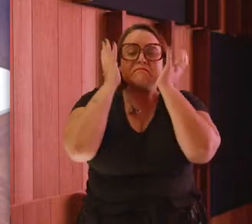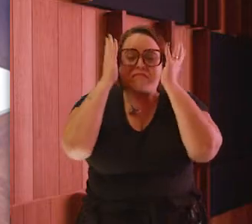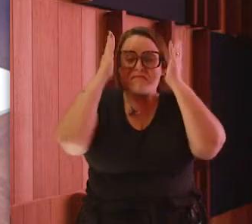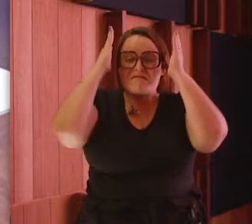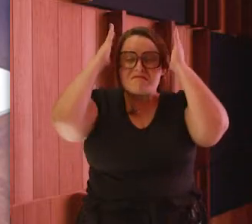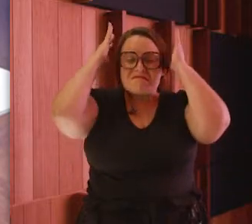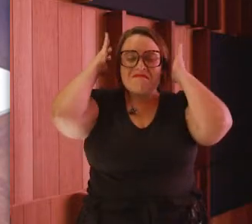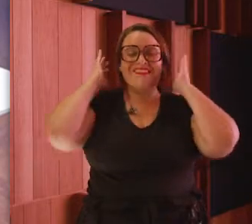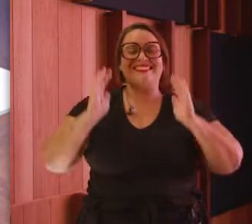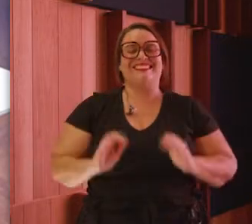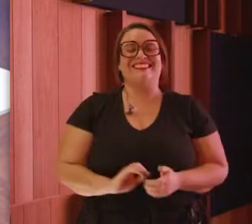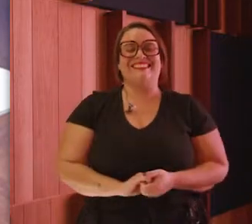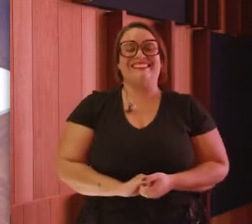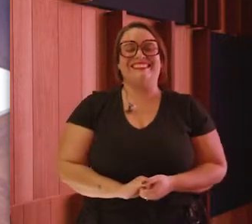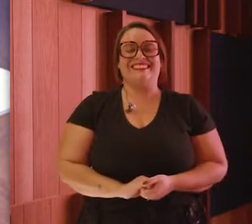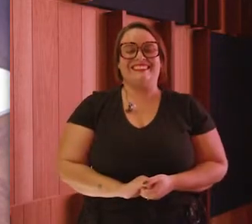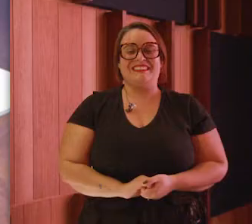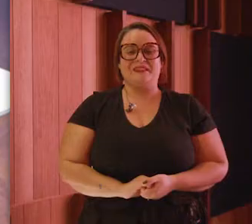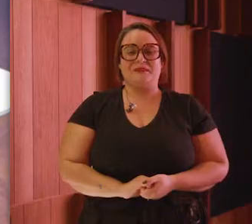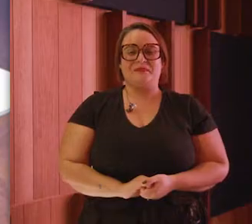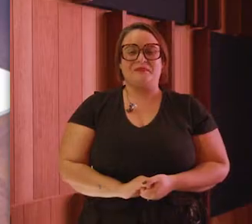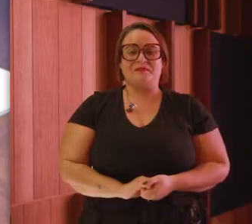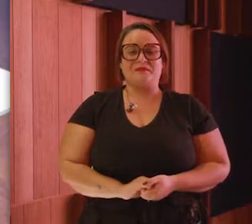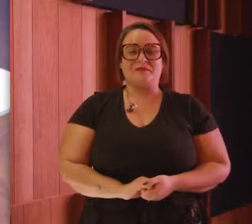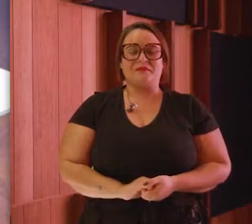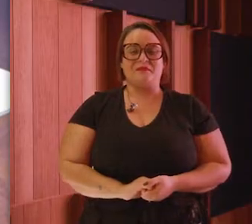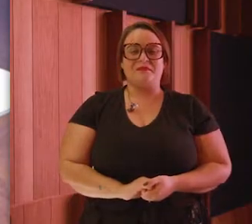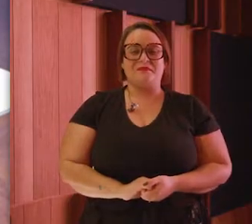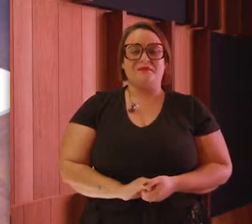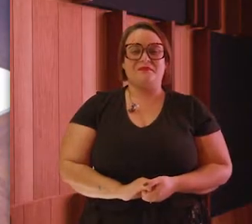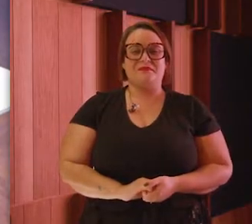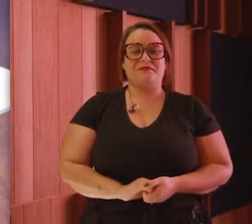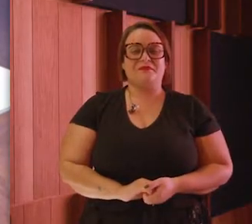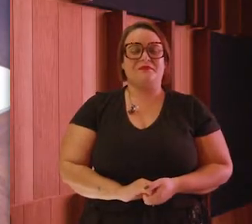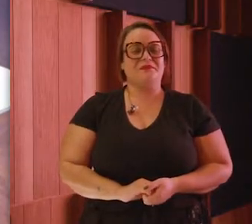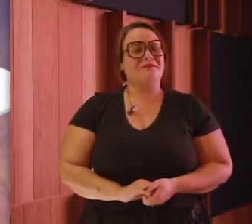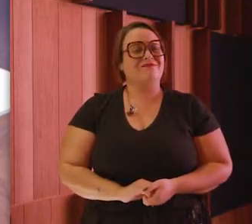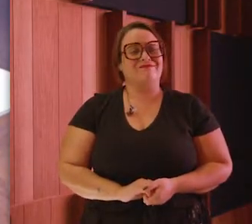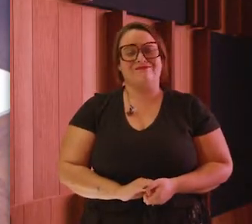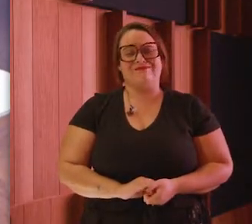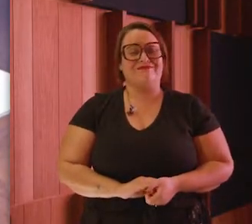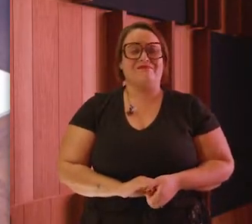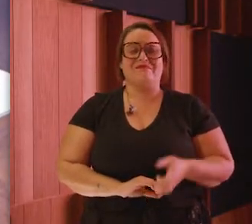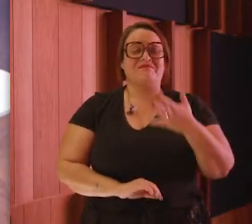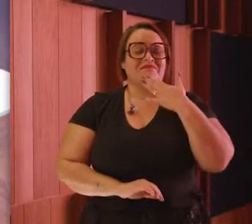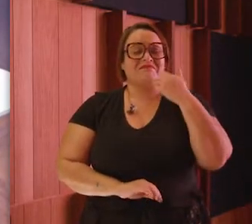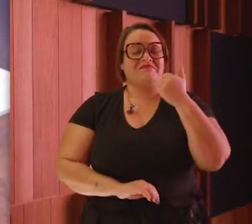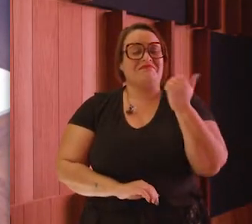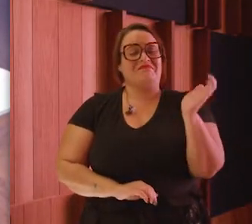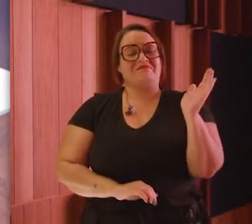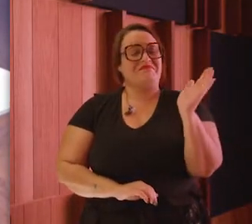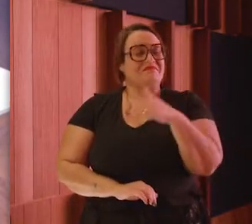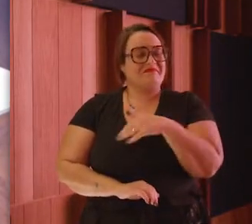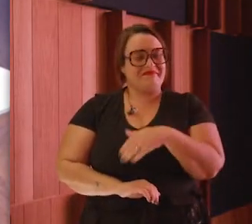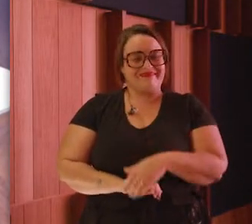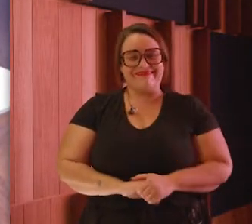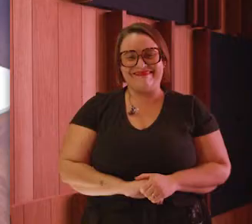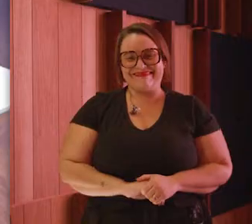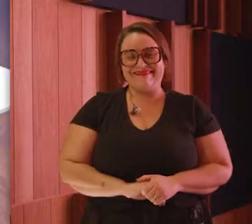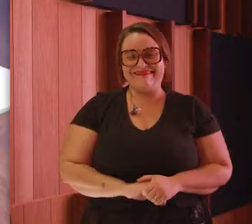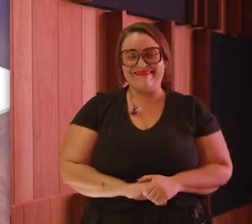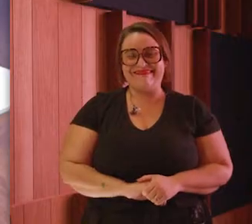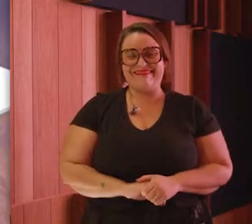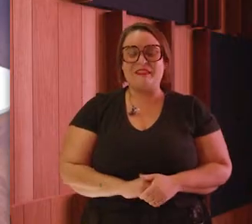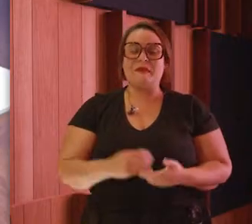mais. Ou seja, é melhor nem fazer a ressalva. De novo, é um grande